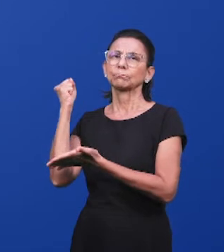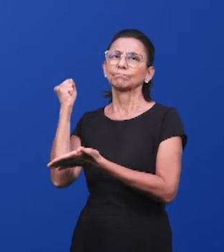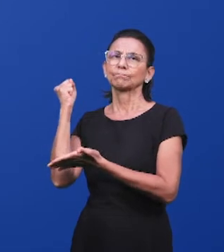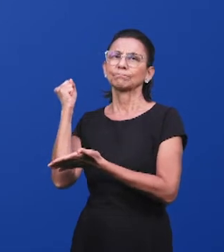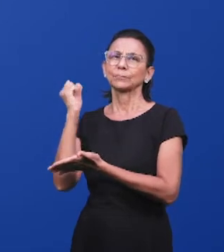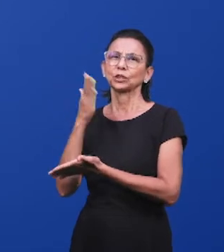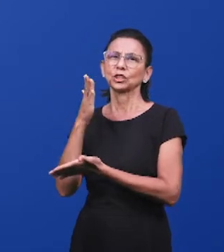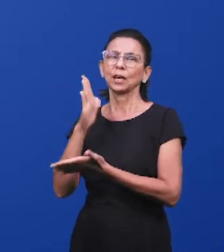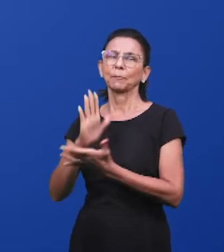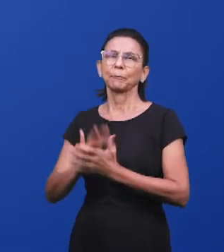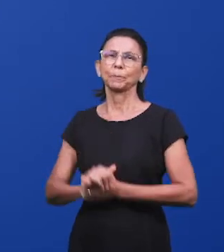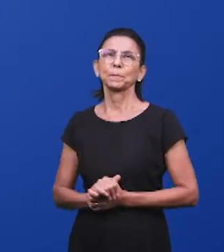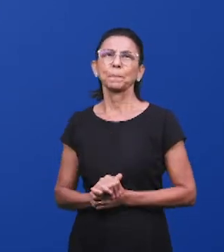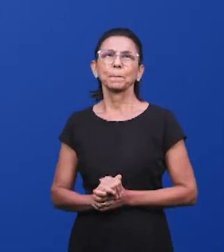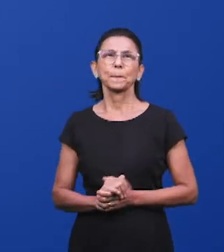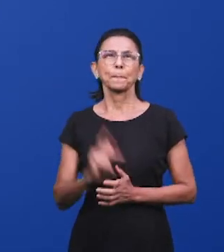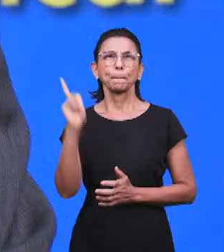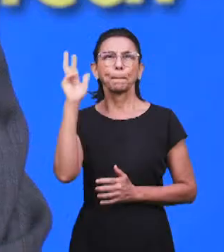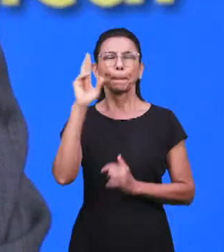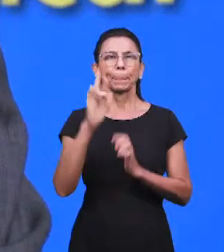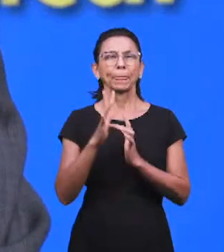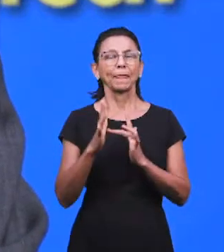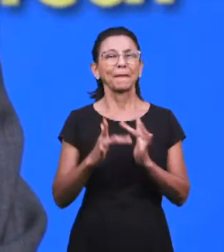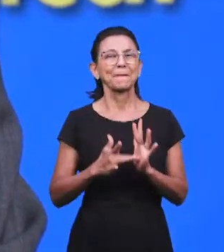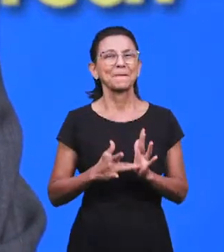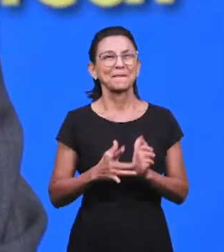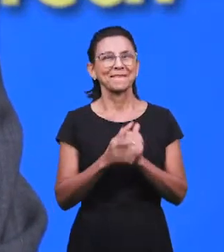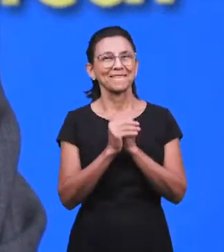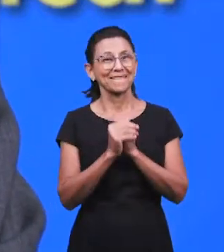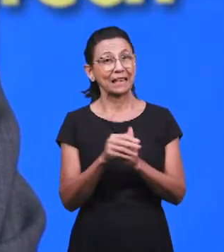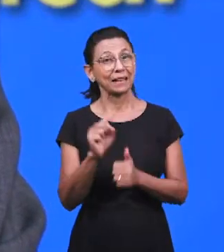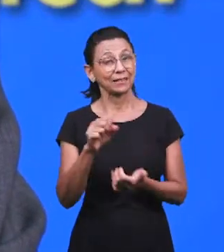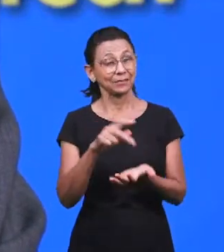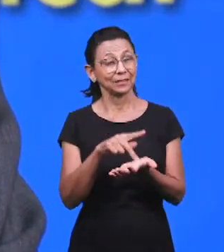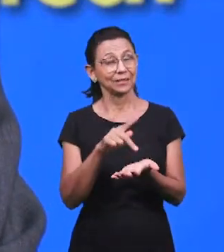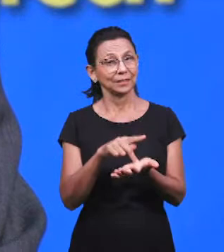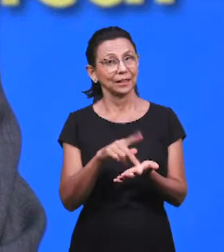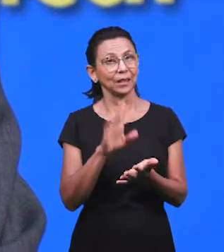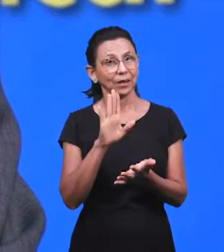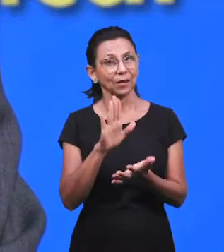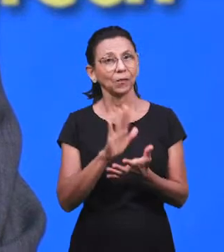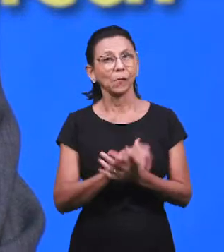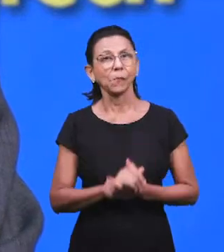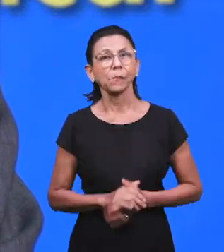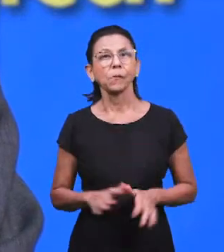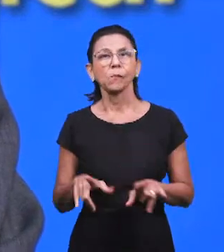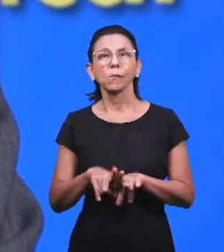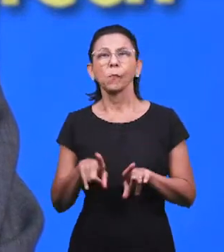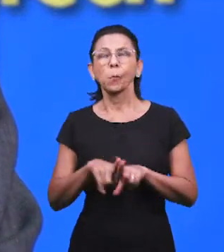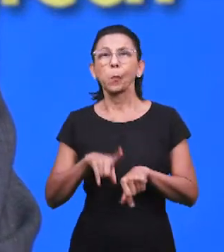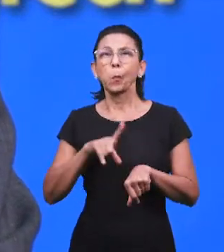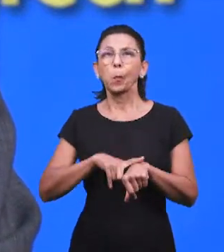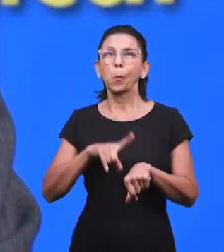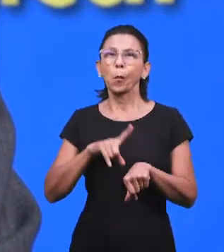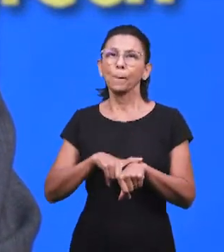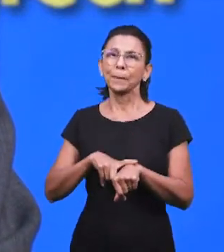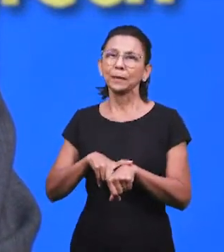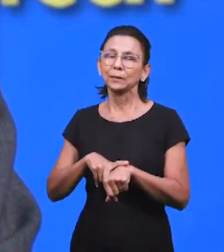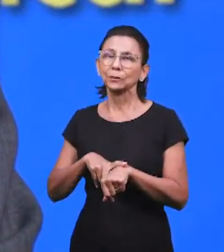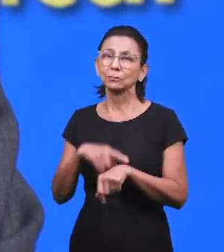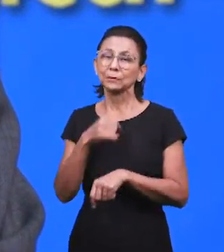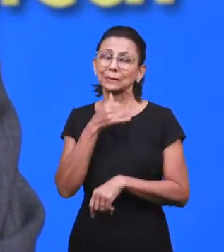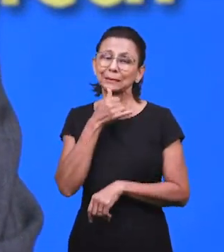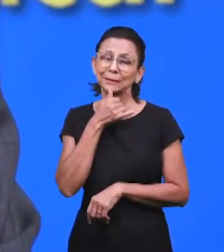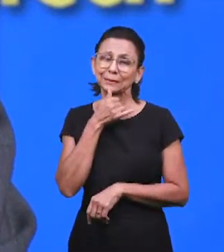igreja. A todos a paz do Senhor Jesus. Amém, Guilherme, é isso mesmo. E tem mais, né? Será um momento de grande